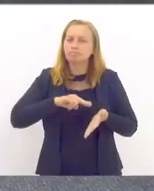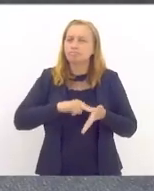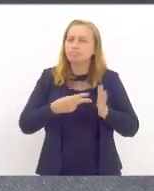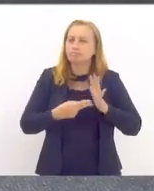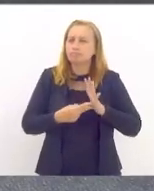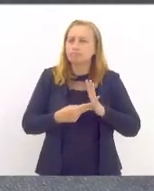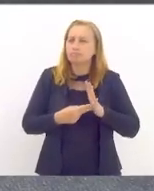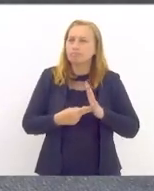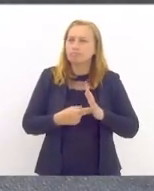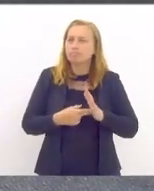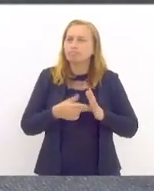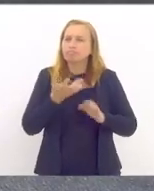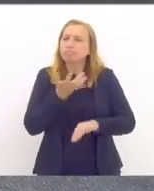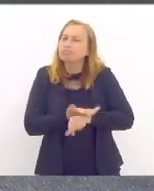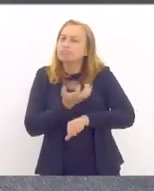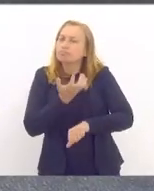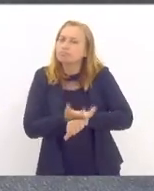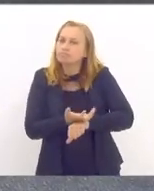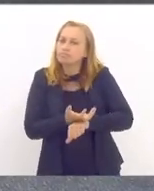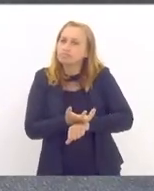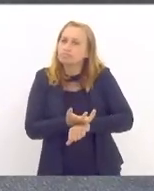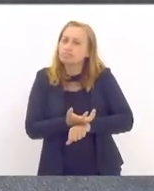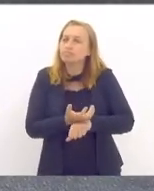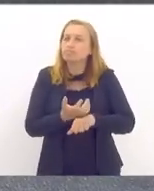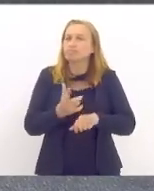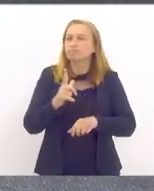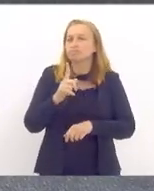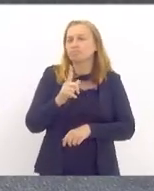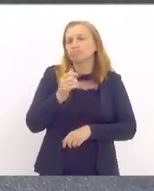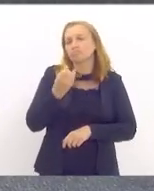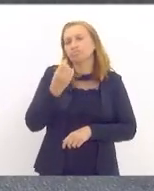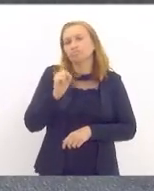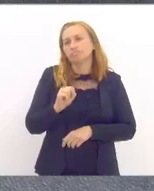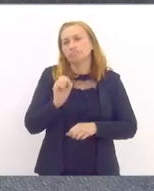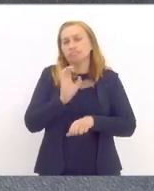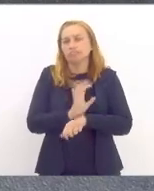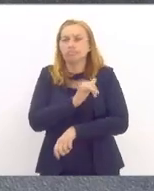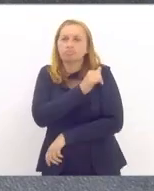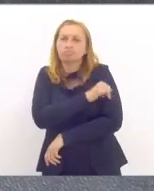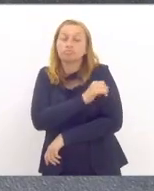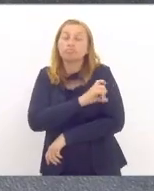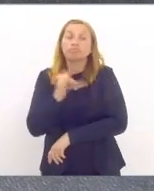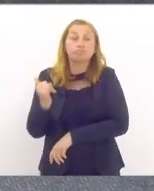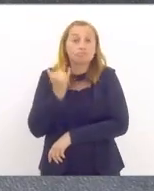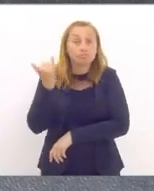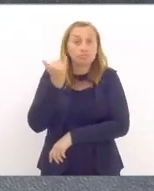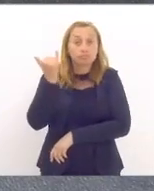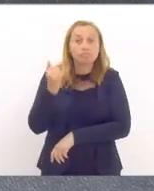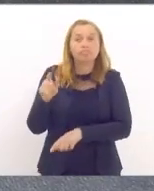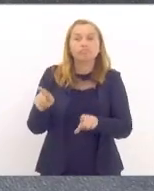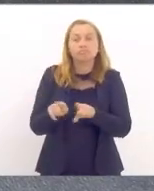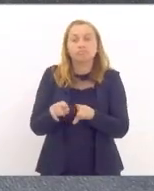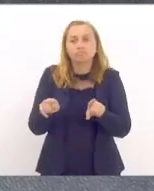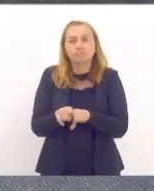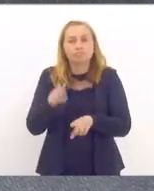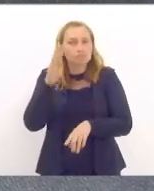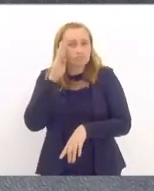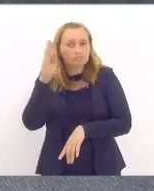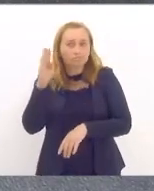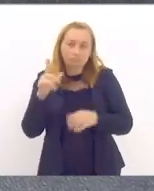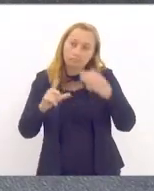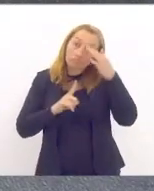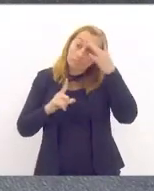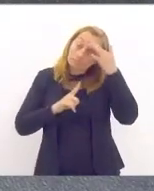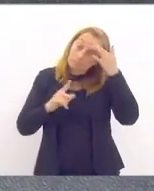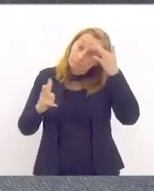com as Praças com os largos no estado do Rio de Janeiro e é tão importante fundamental que tenhamos